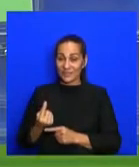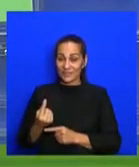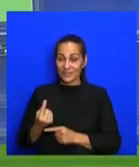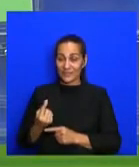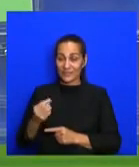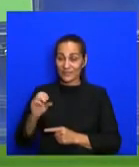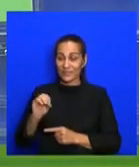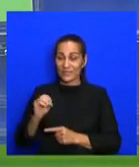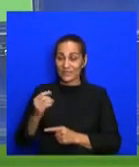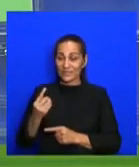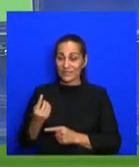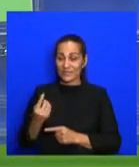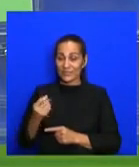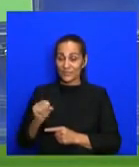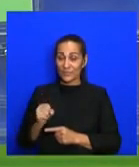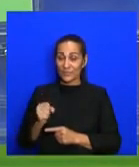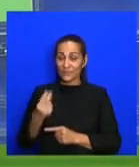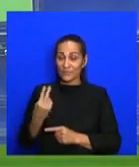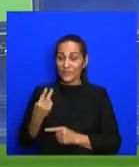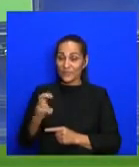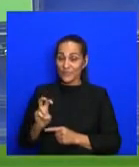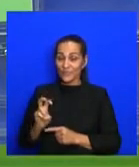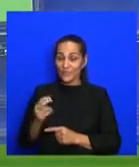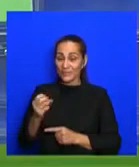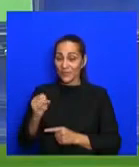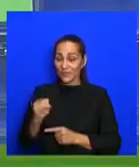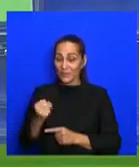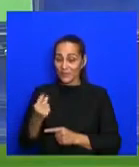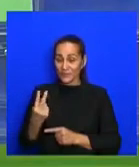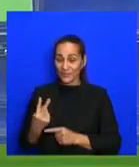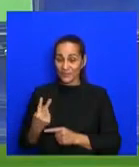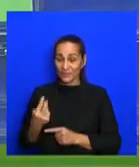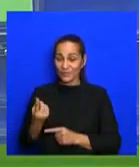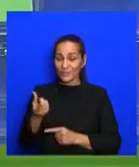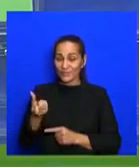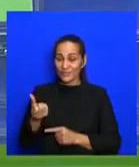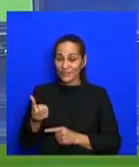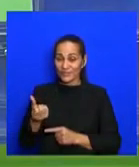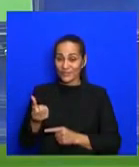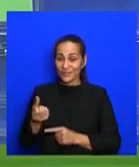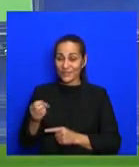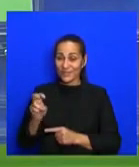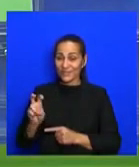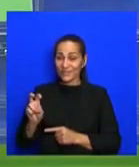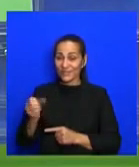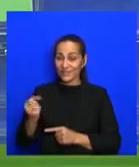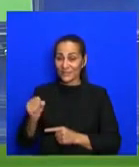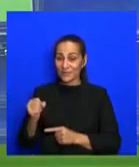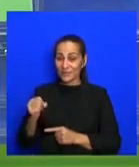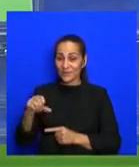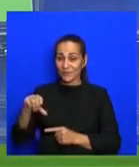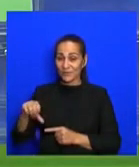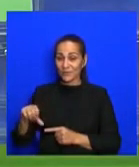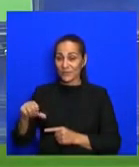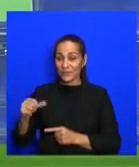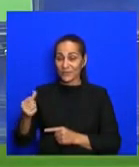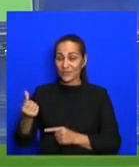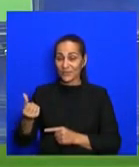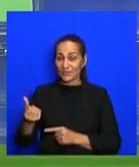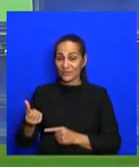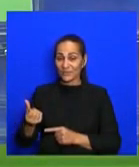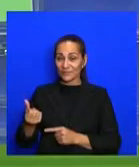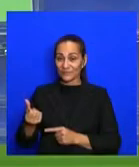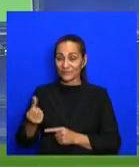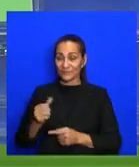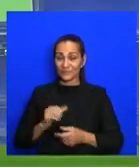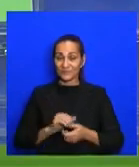59, 61, 01, 25, 82, 16, 58